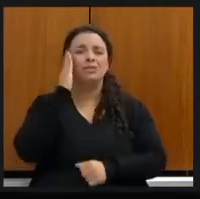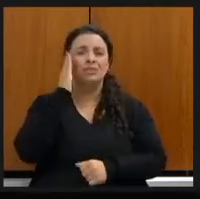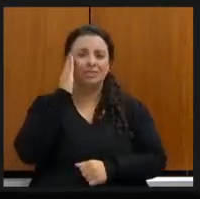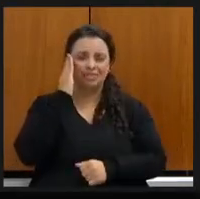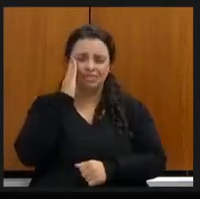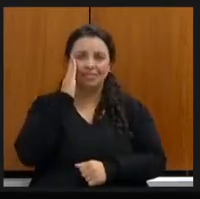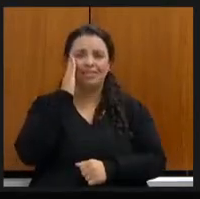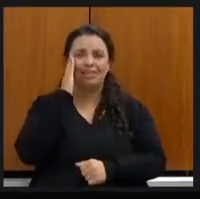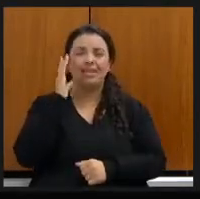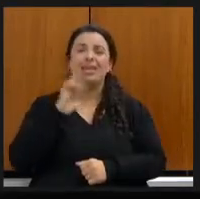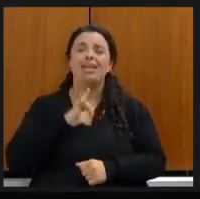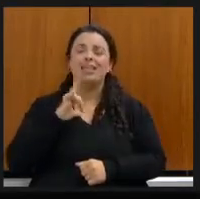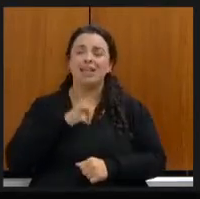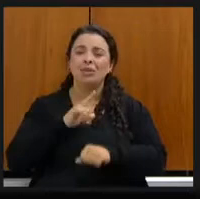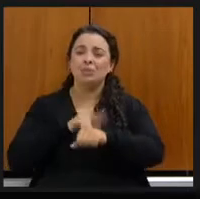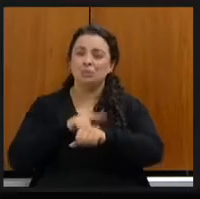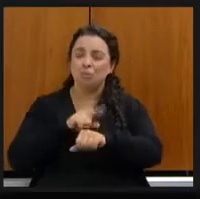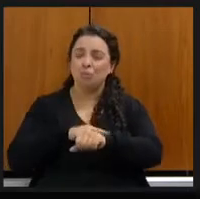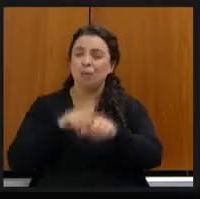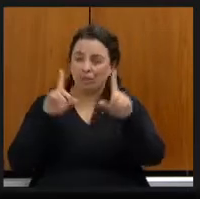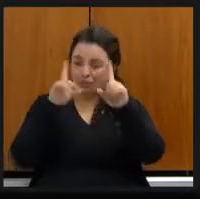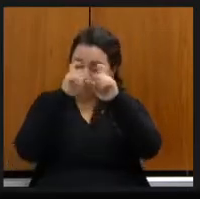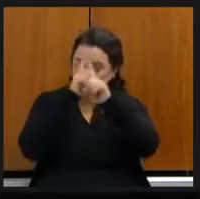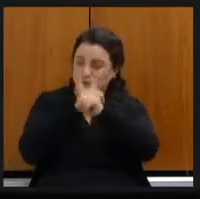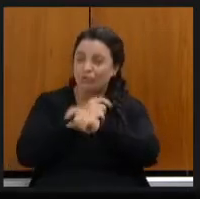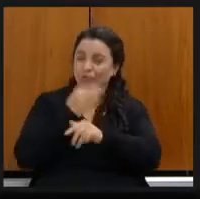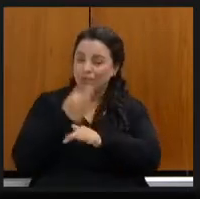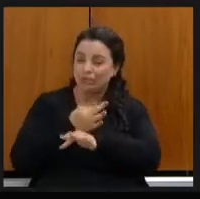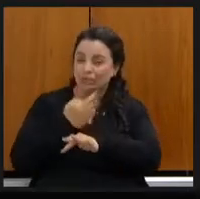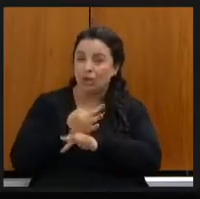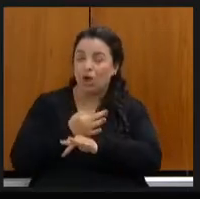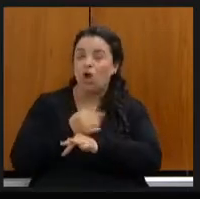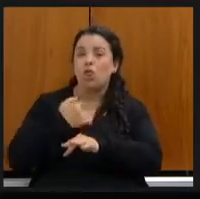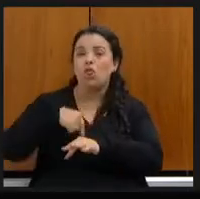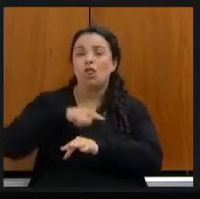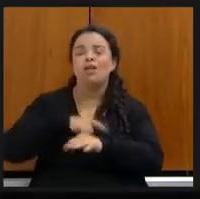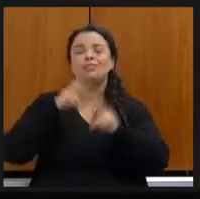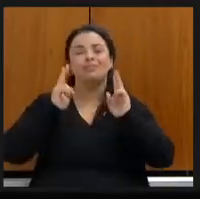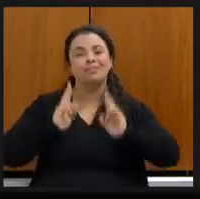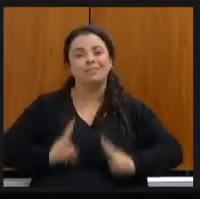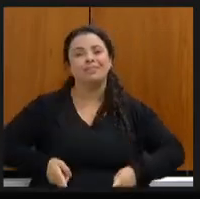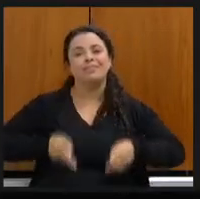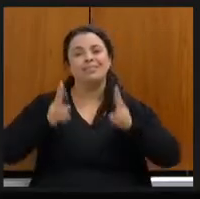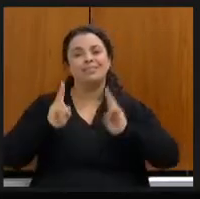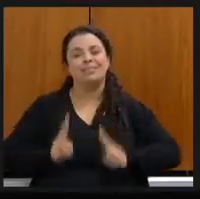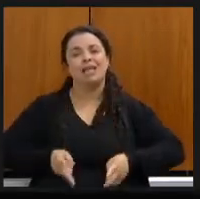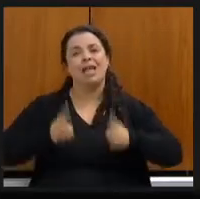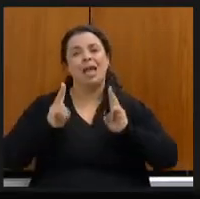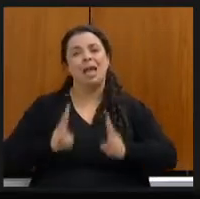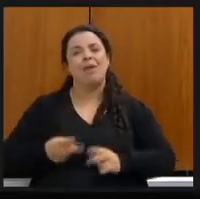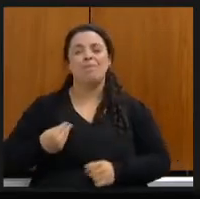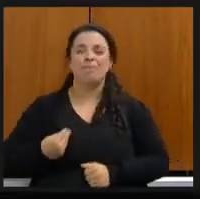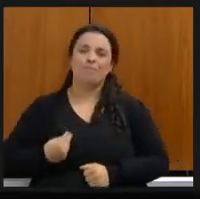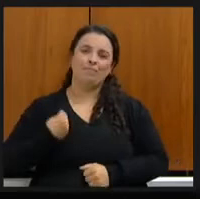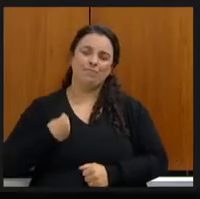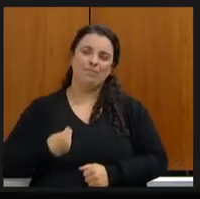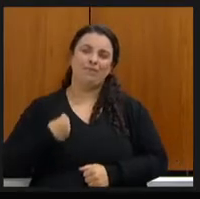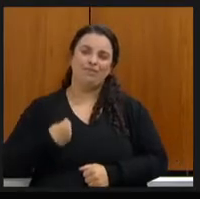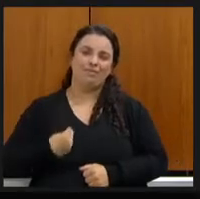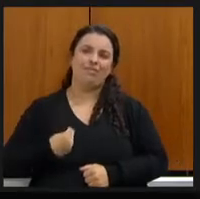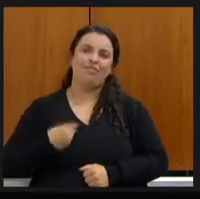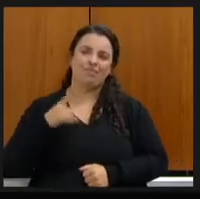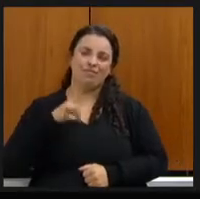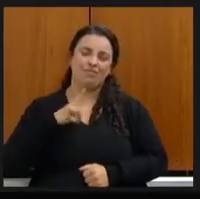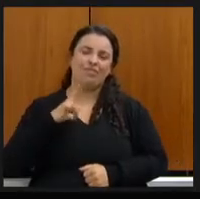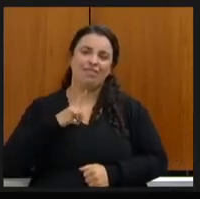mais adversas nos sempre somos e estamos sempre vivas eu